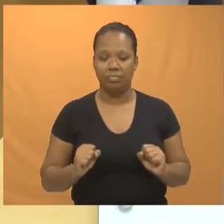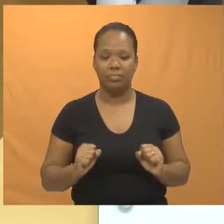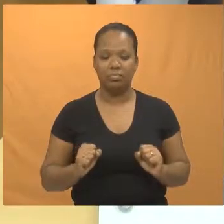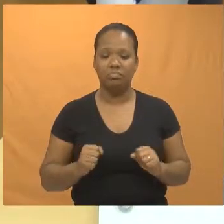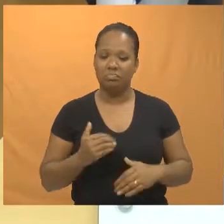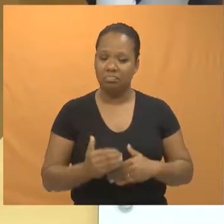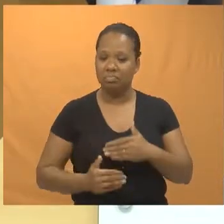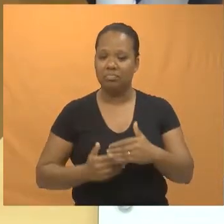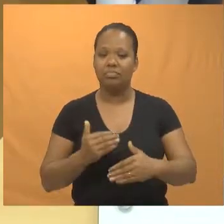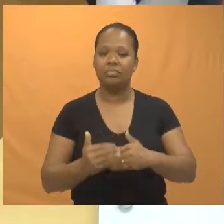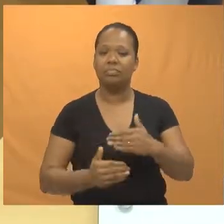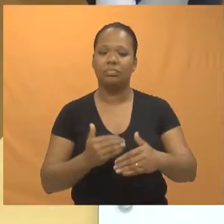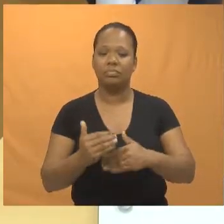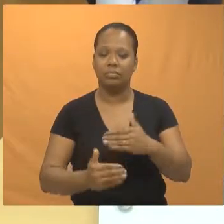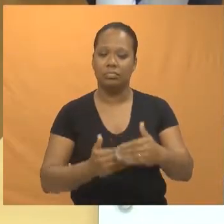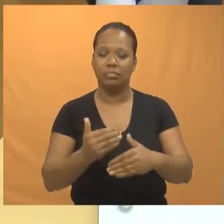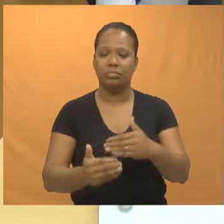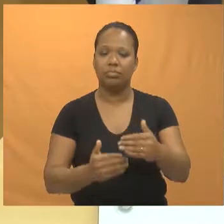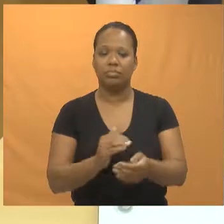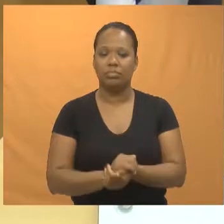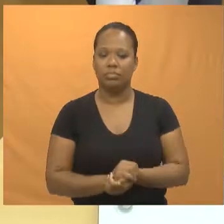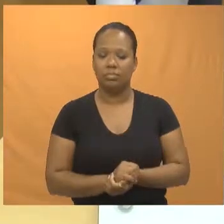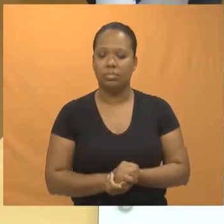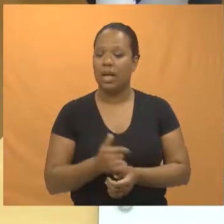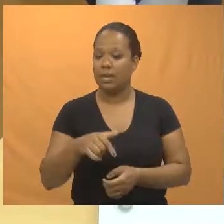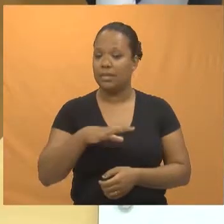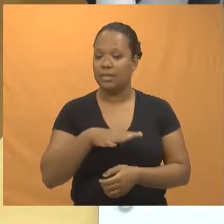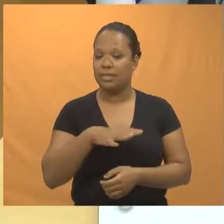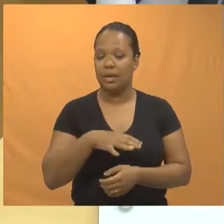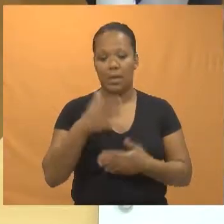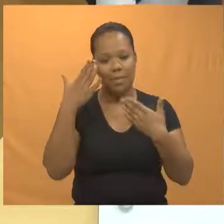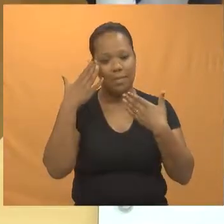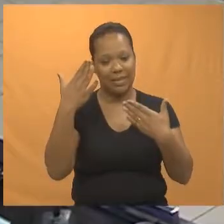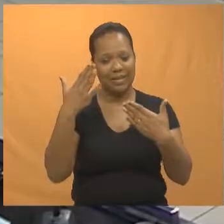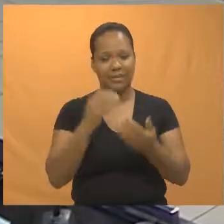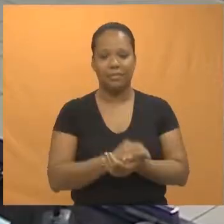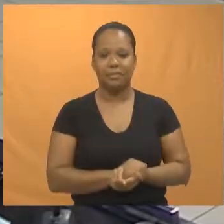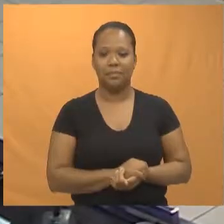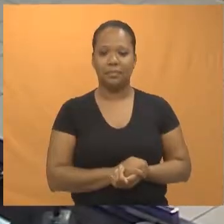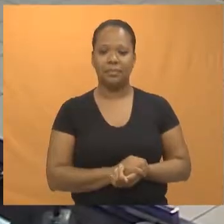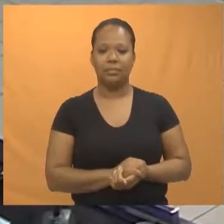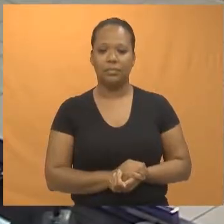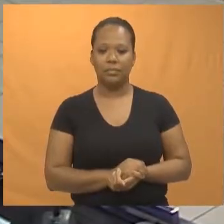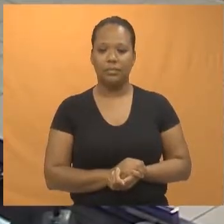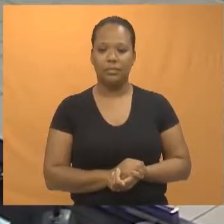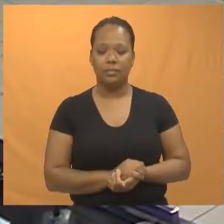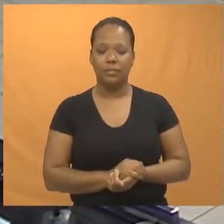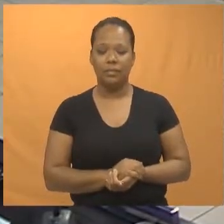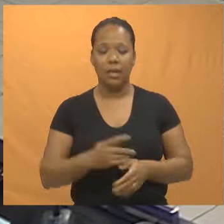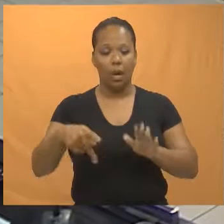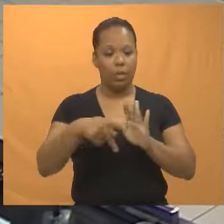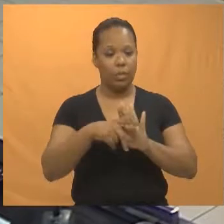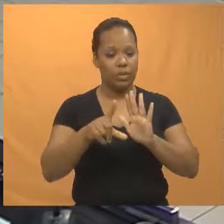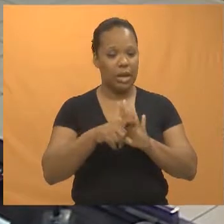passos maiores visando o desenvolvimento e bem-estar da nossa cidade. Muito obrigado. O projeto